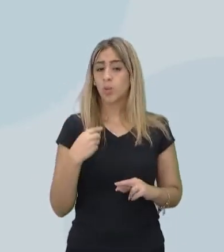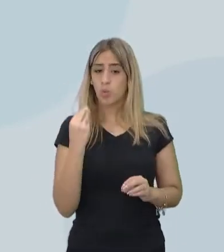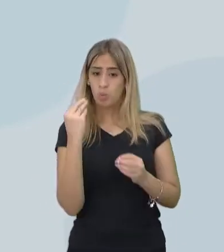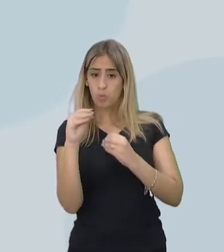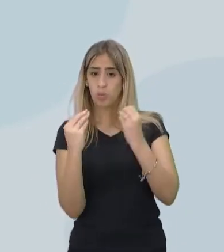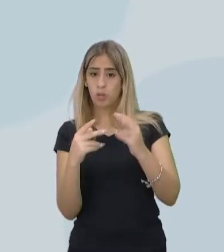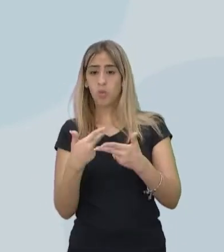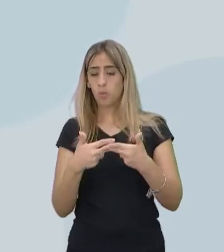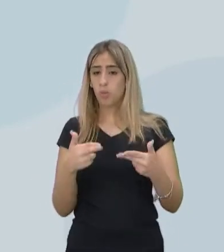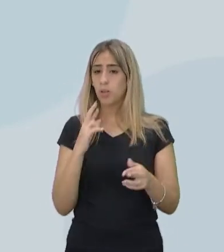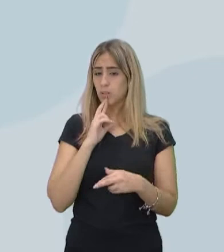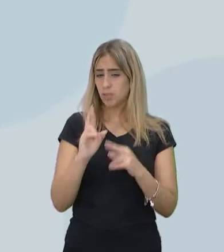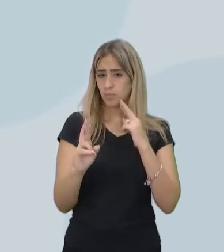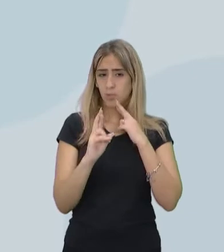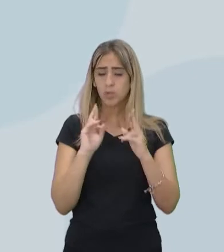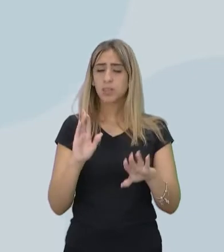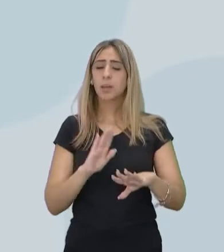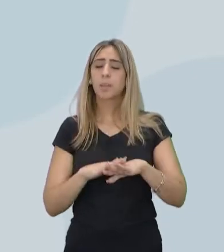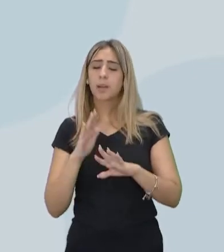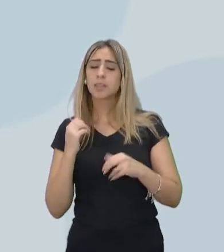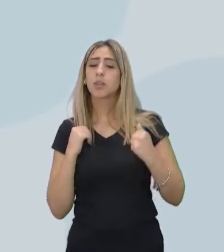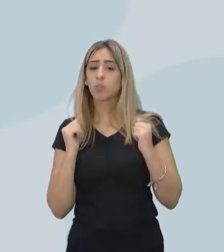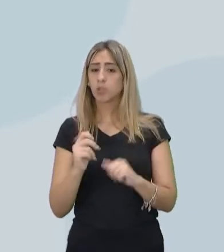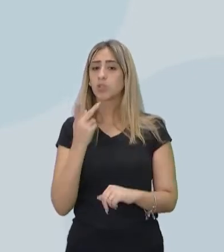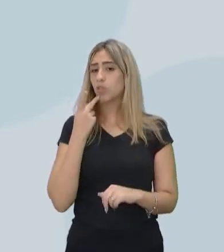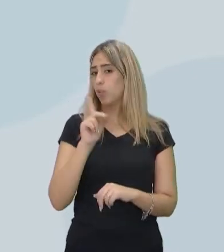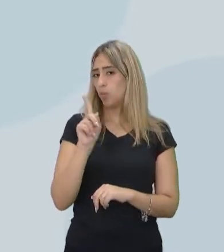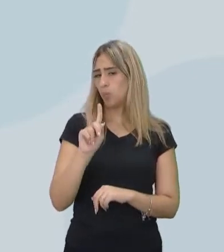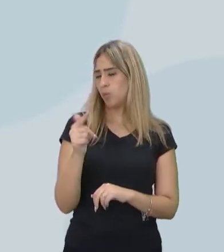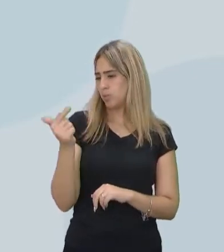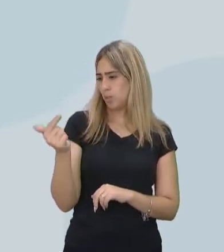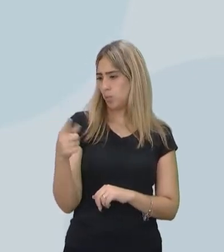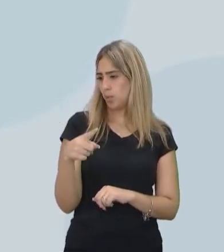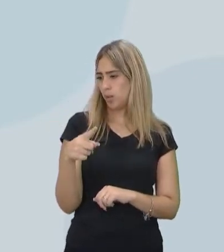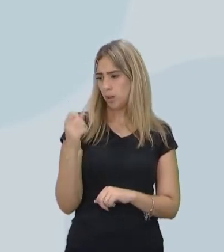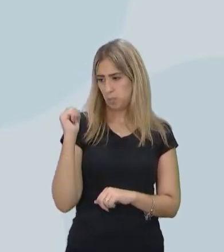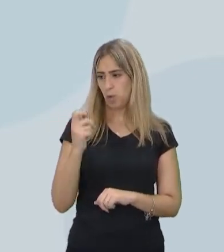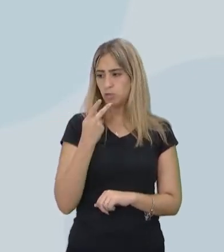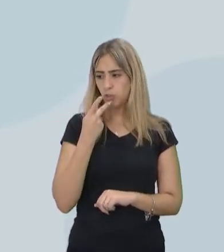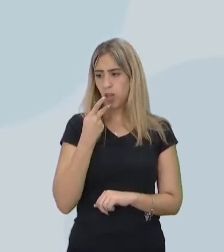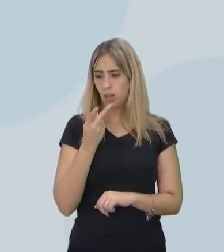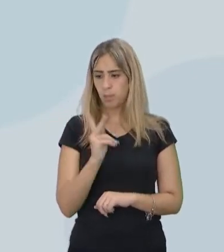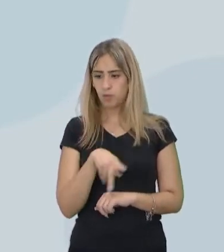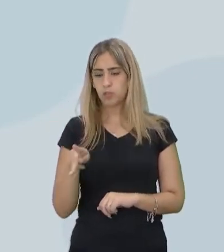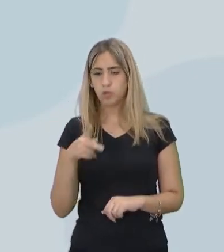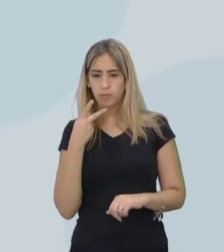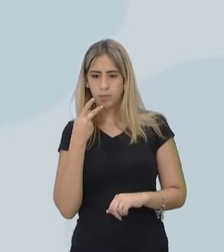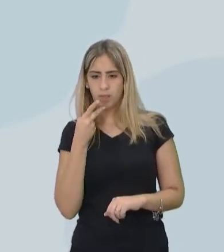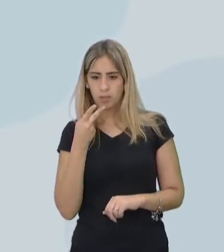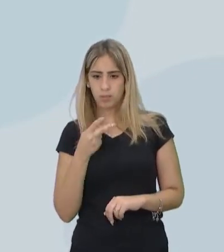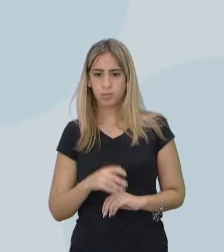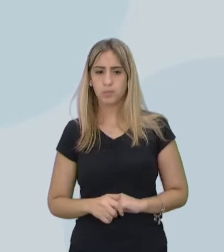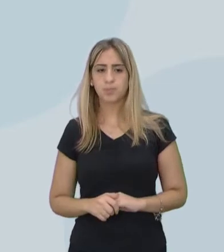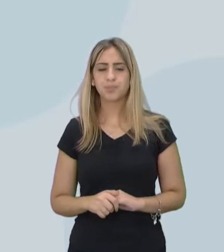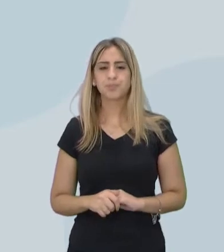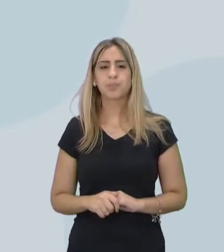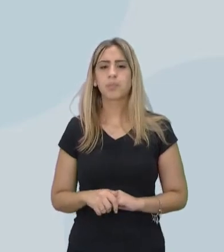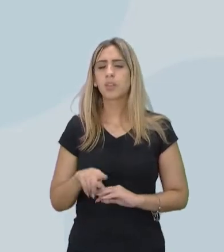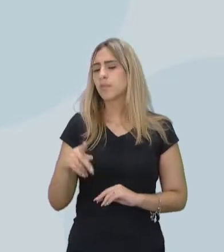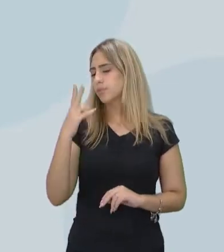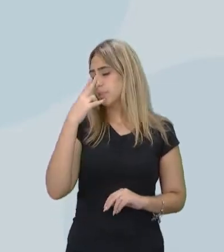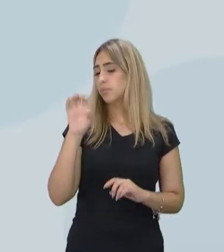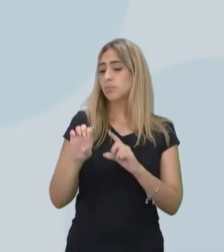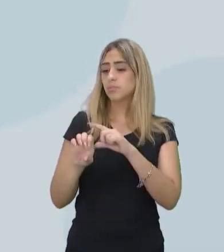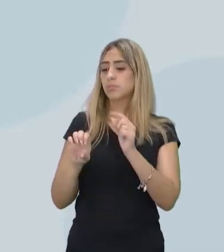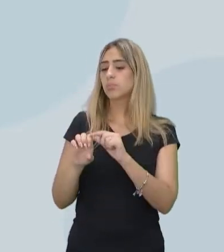isso? Tem algumas aqui também, Mas eu posso falar algumas que não sejam, Exatamente, que não você pode estejam aí. complementar. Tá. Exato. E aí, o que você acha que o